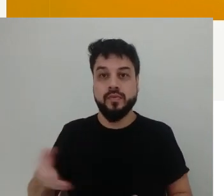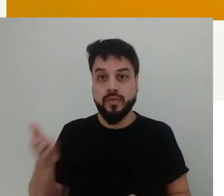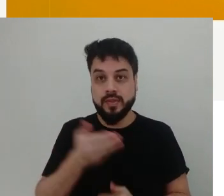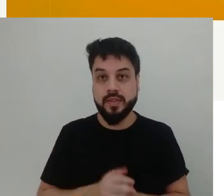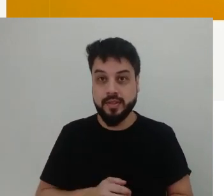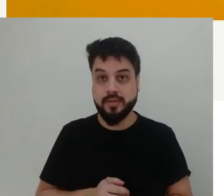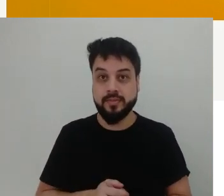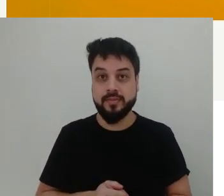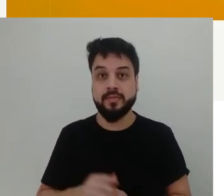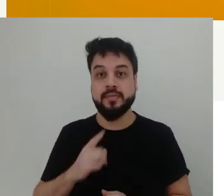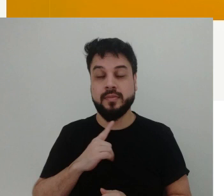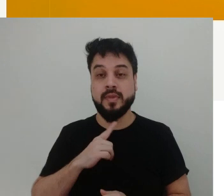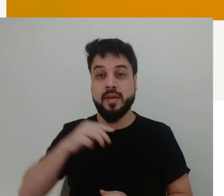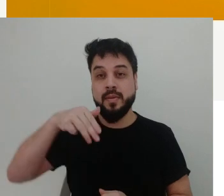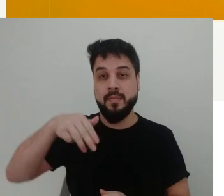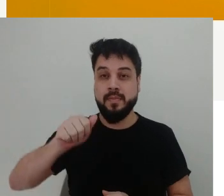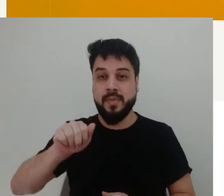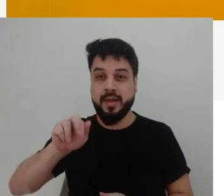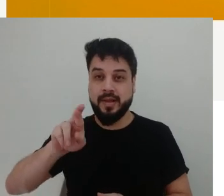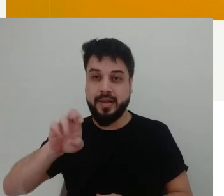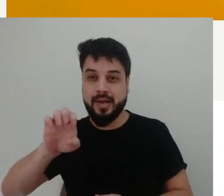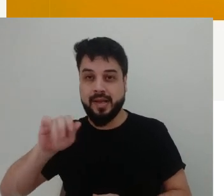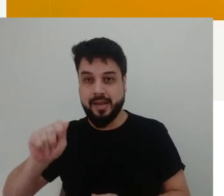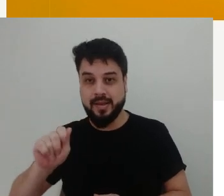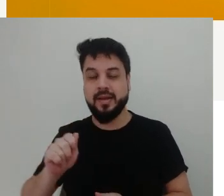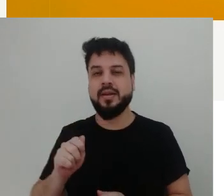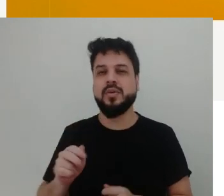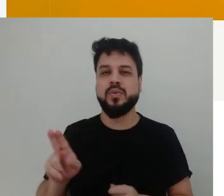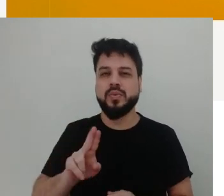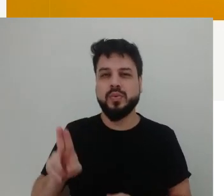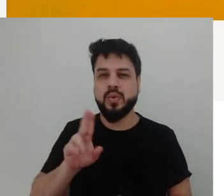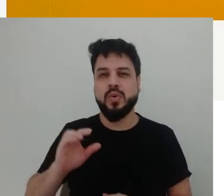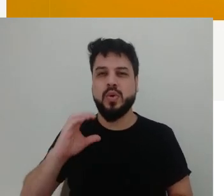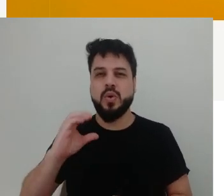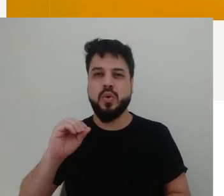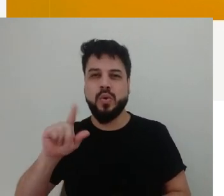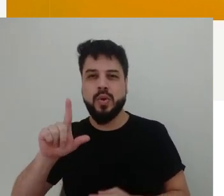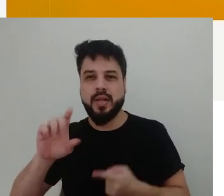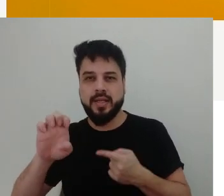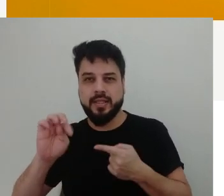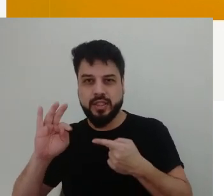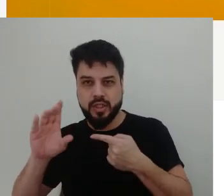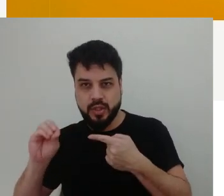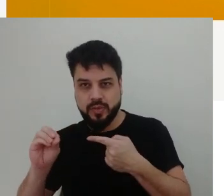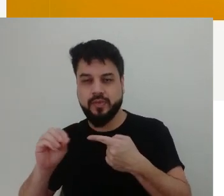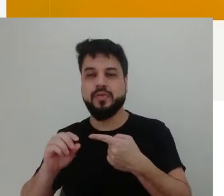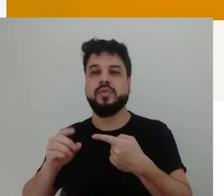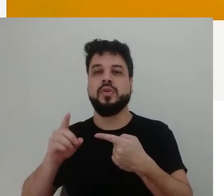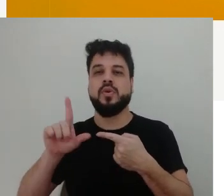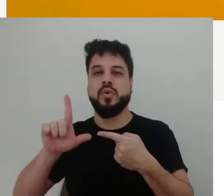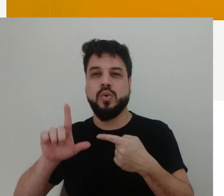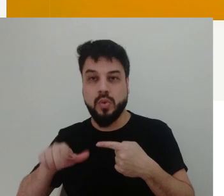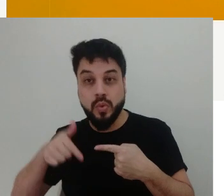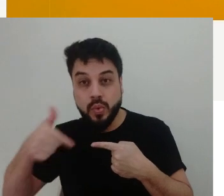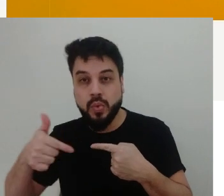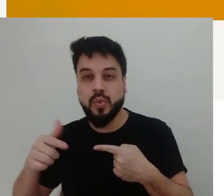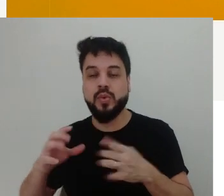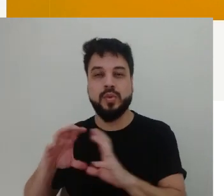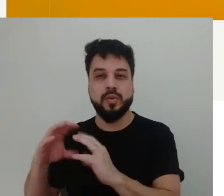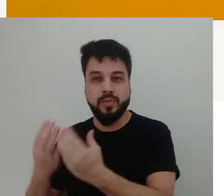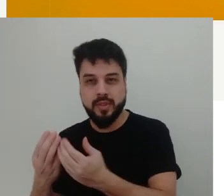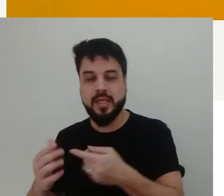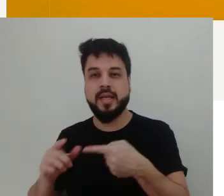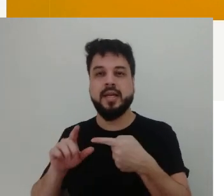de construir uma articulação de alguma maneira também entre disciplinas, né? E a Andréia também voltou